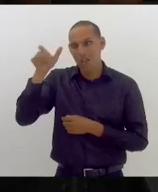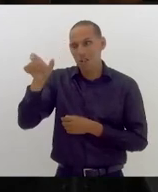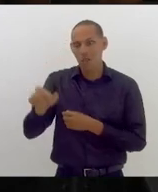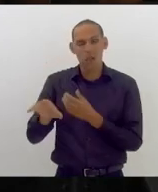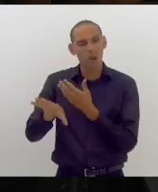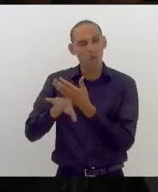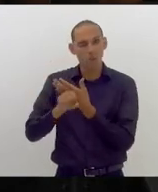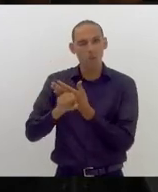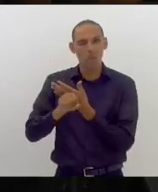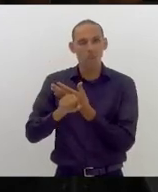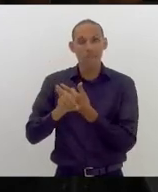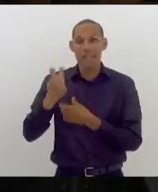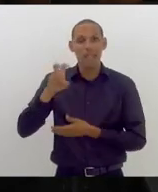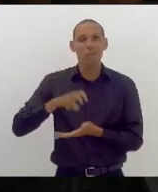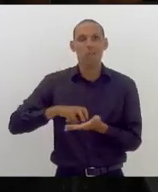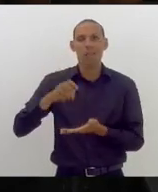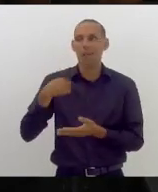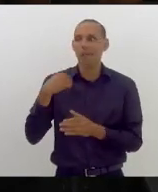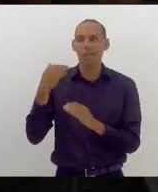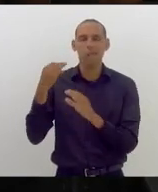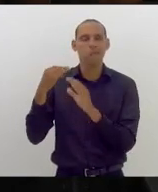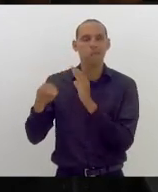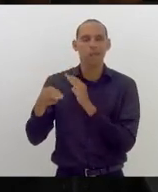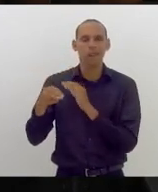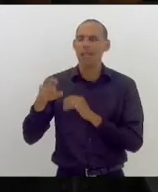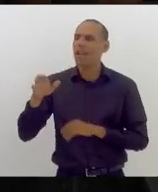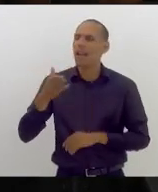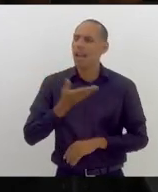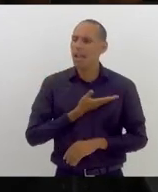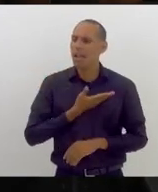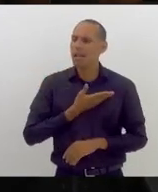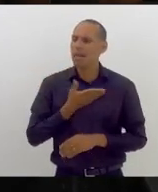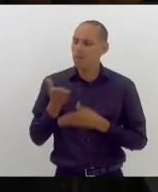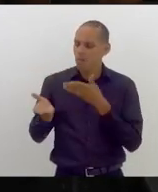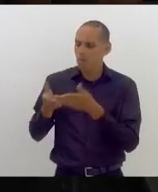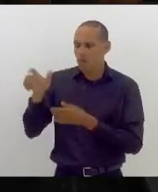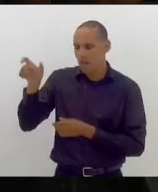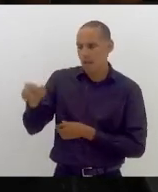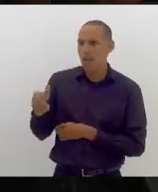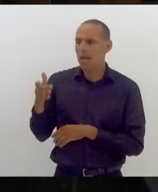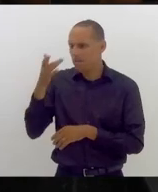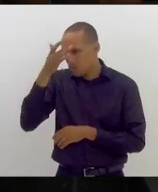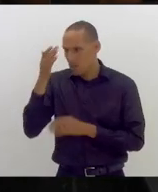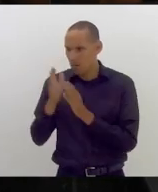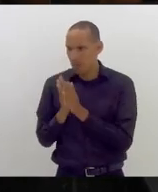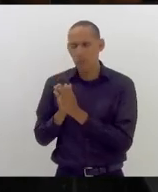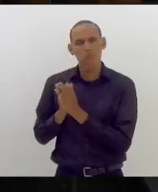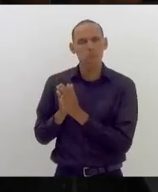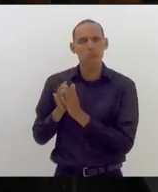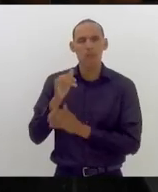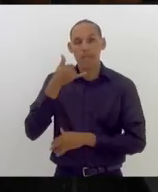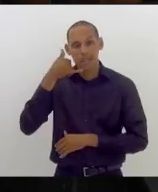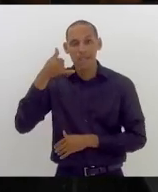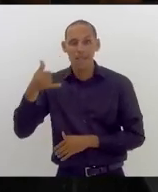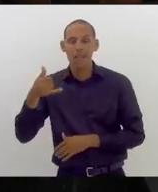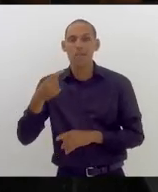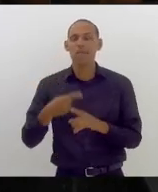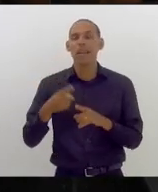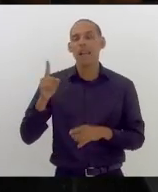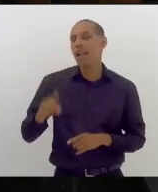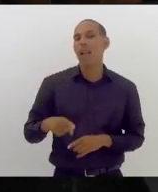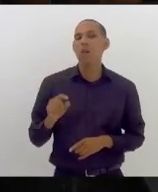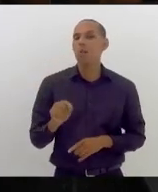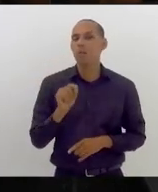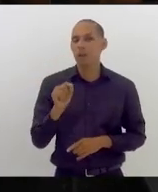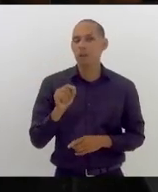para ele 5 da manhã, de madrugada, falo, amigo, cuida dessa pessoa, liga para essa pessoa, porque é isso de verdade